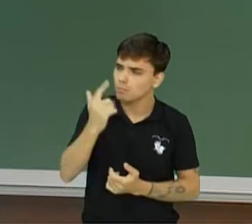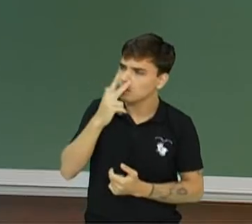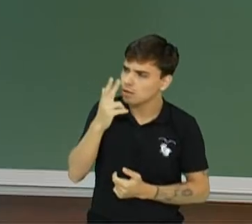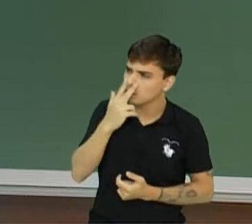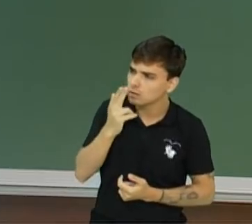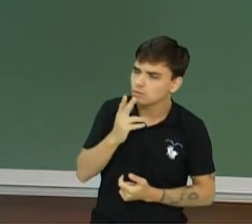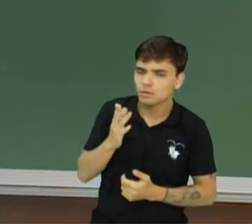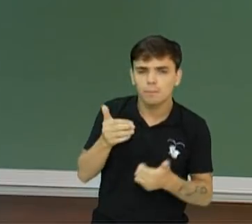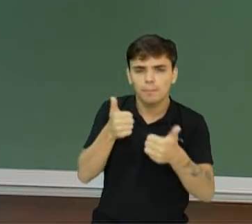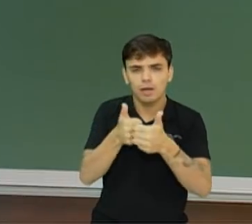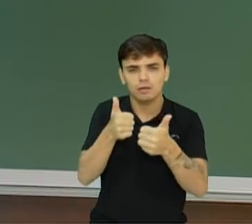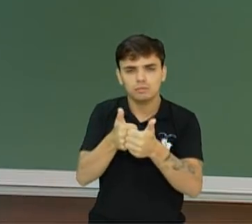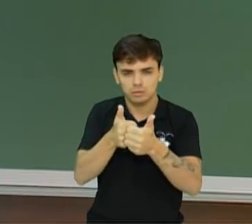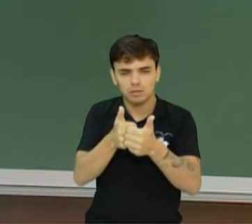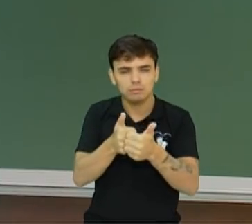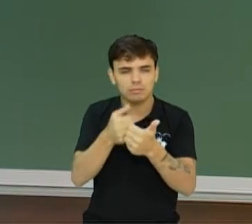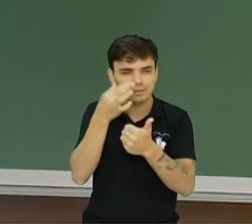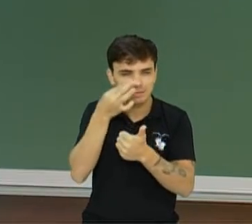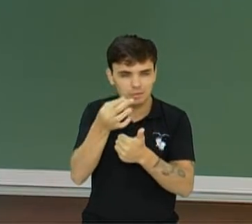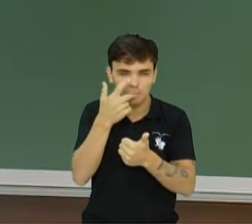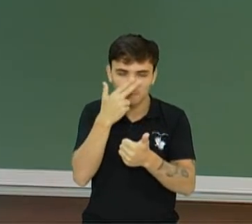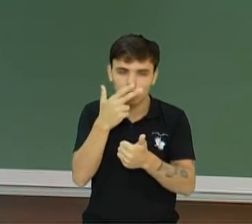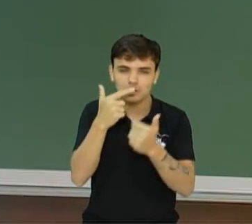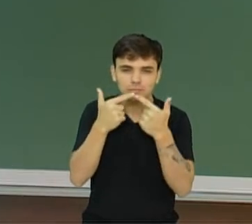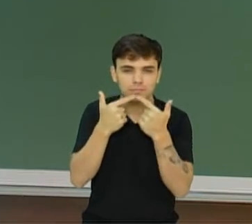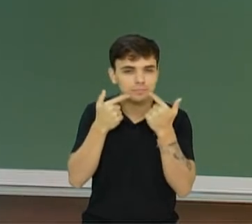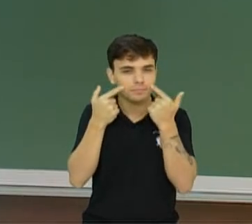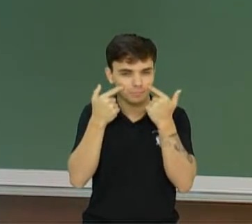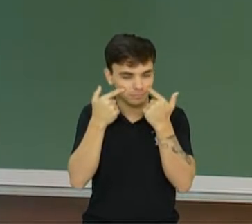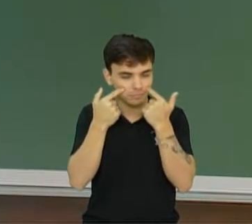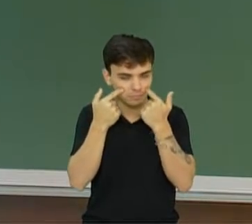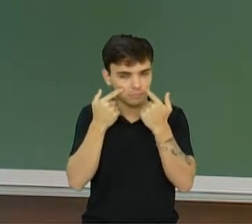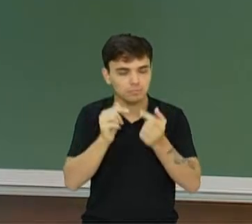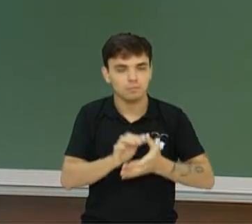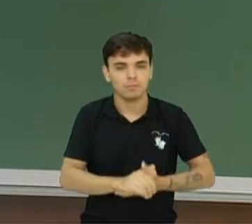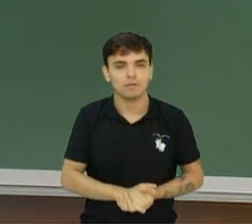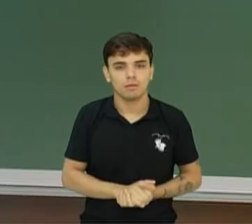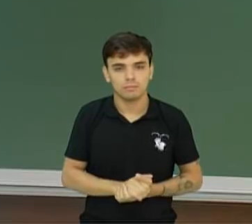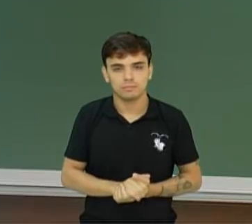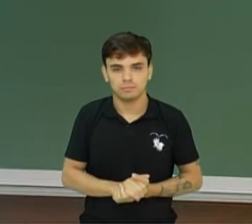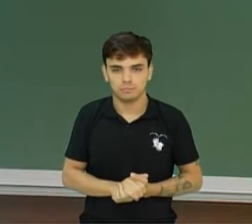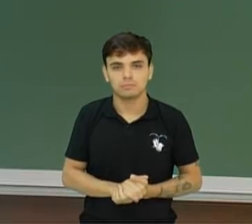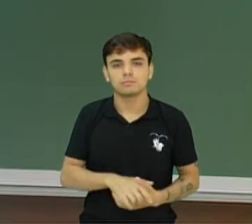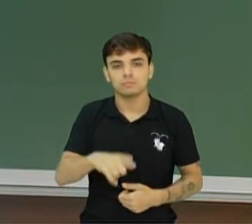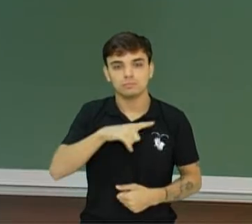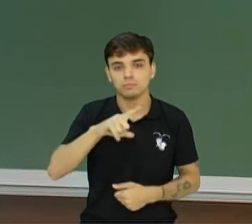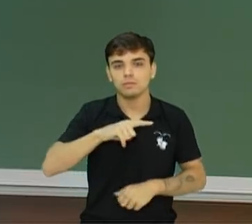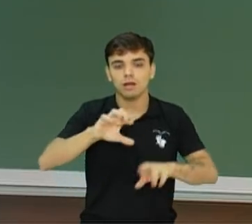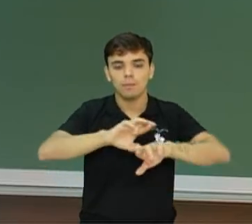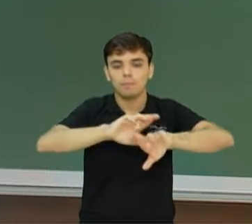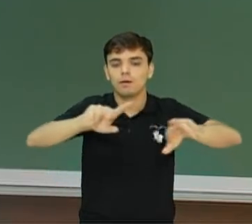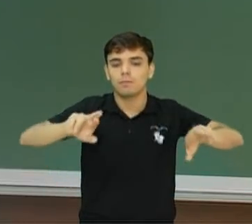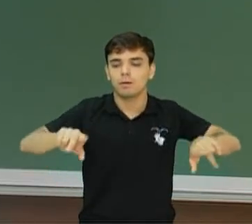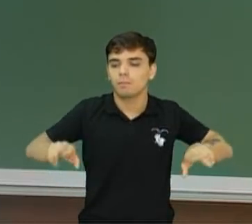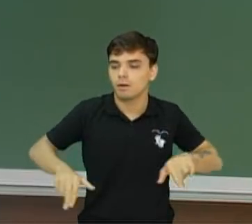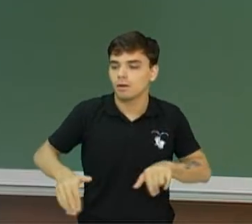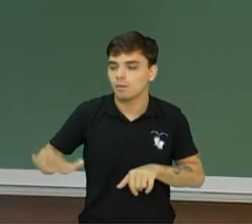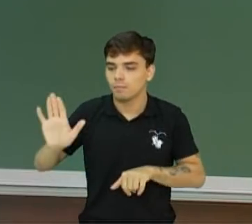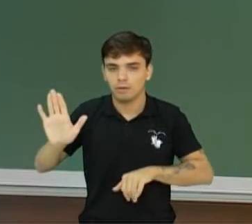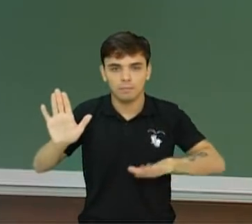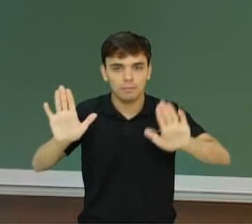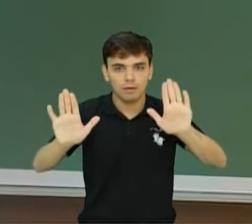sorrindo para você. Então é um quadro bem interessante. Existem vários candidatos para a identidade da Mona Lisa. Então aqui